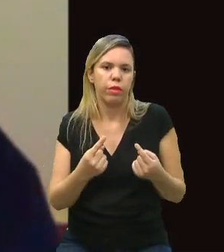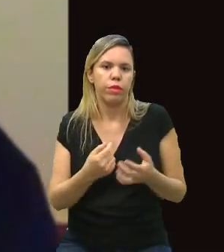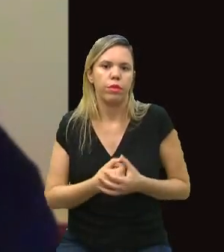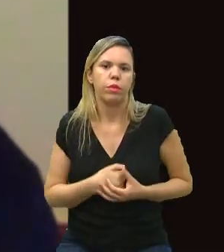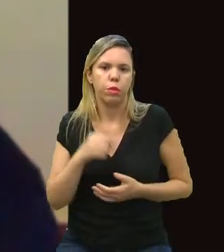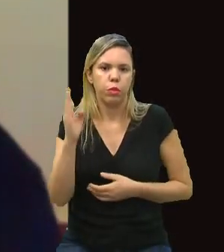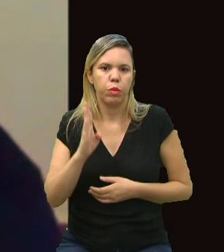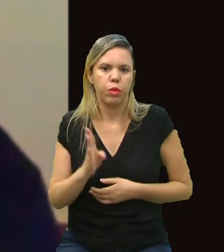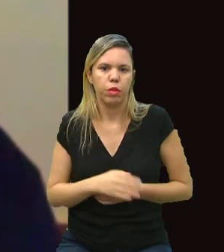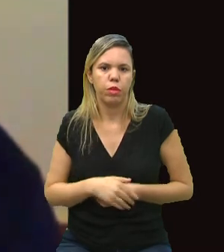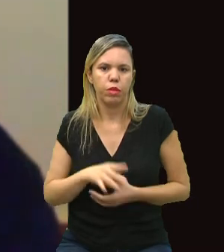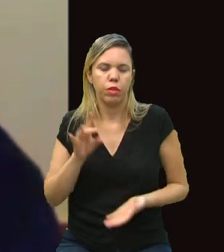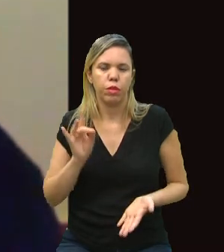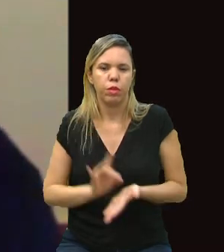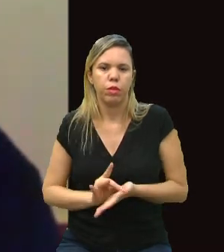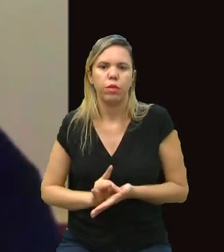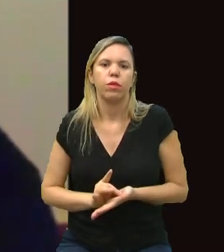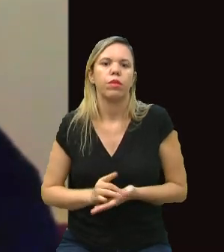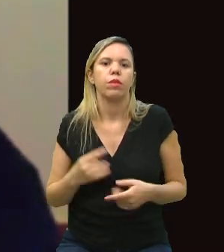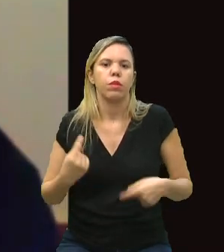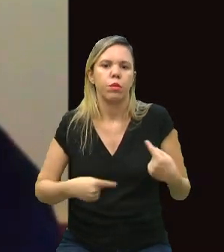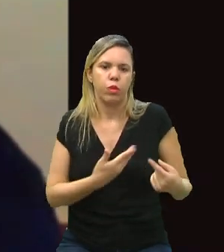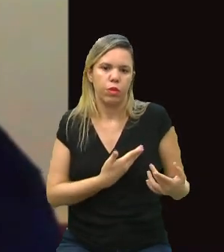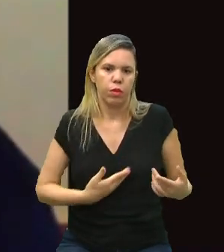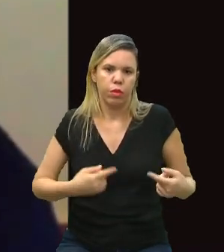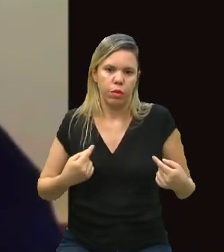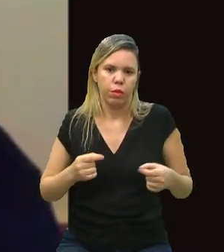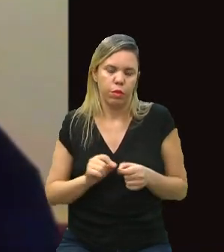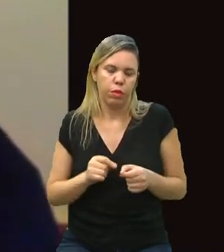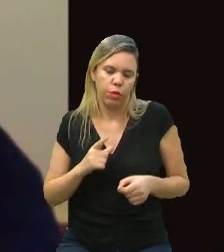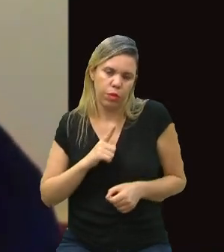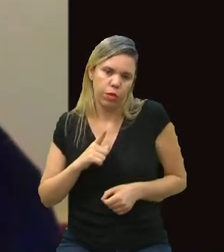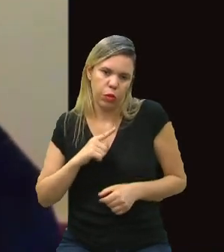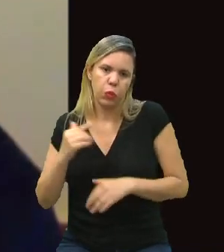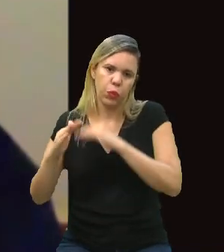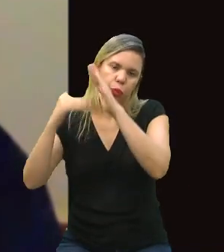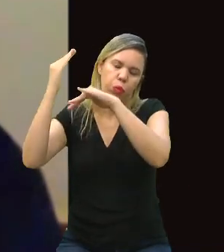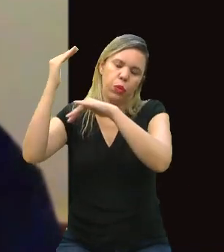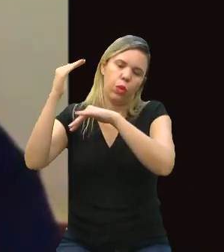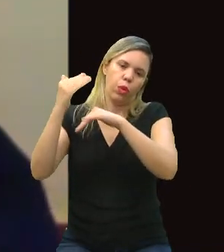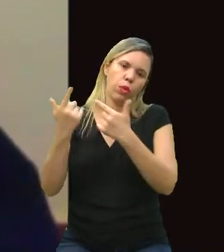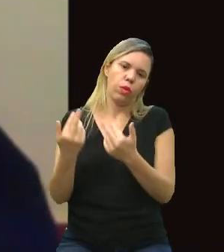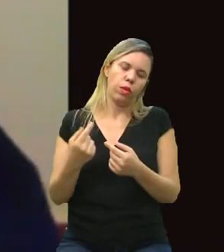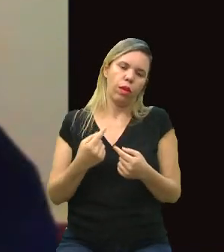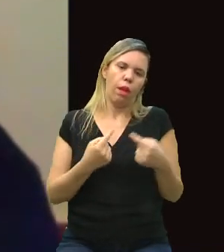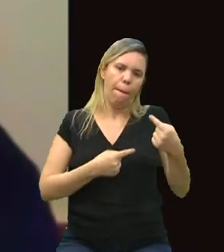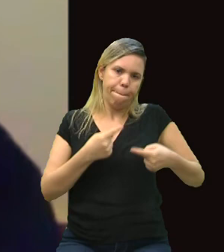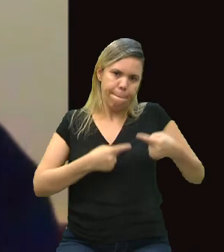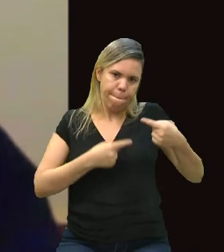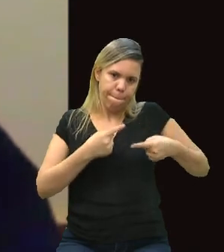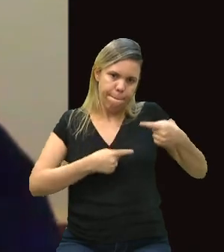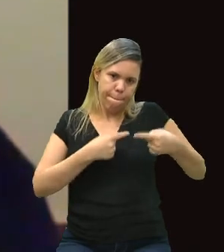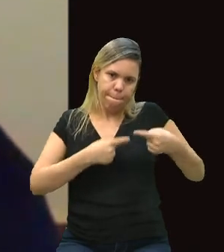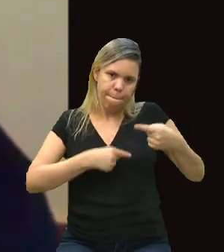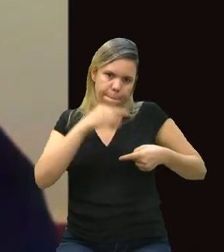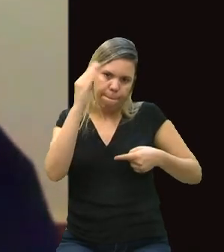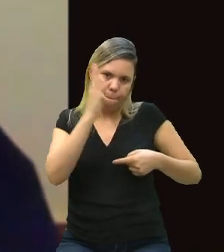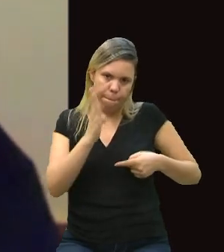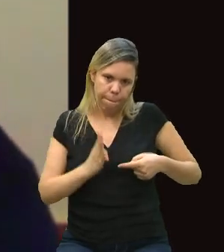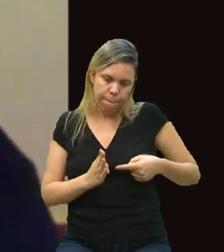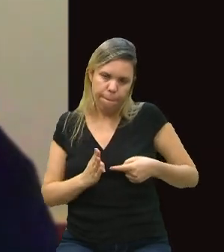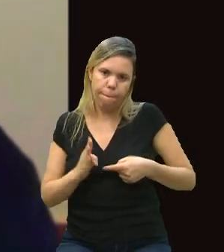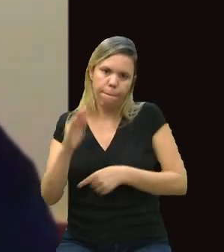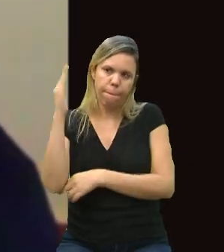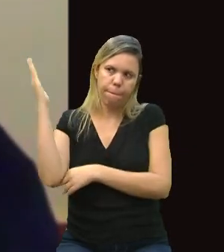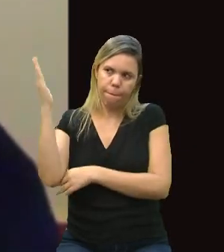nós temos desenvolvidas, como a política nacional de mudança do clima, que aí é de âmbito federal, tem políticas